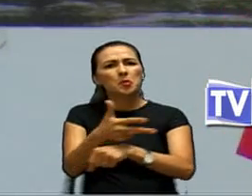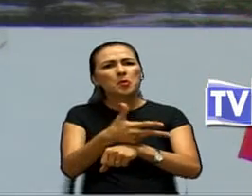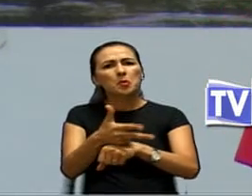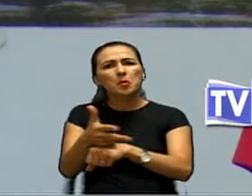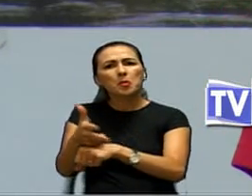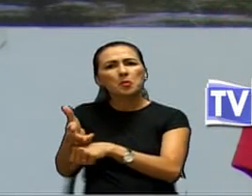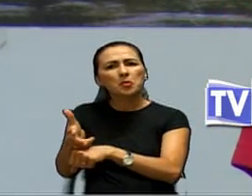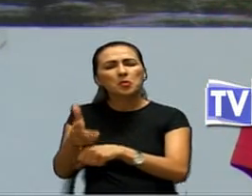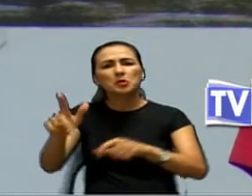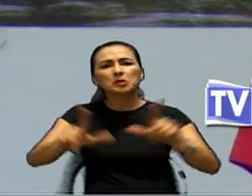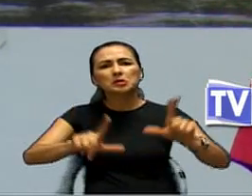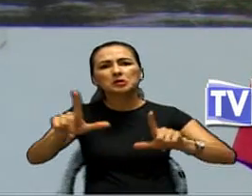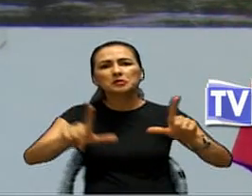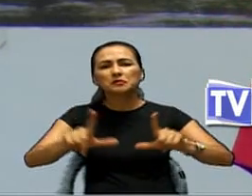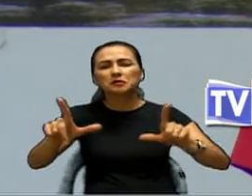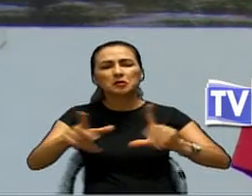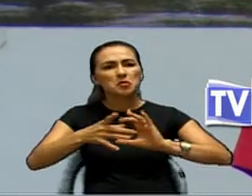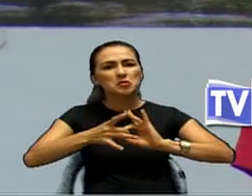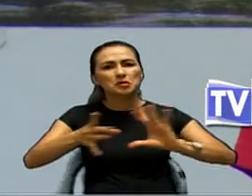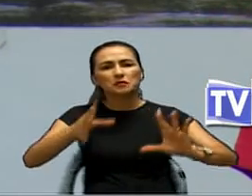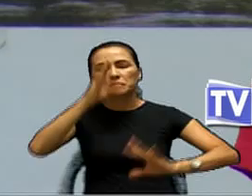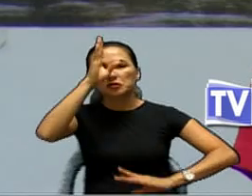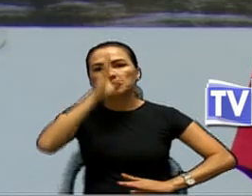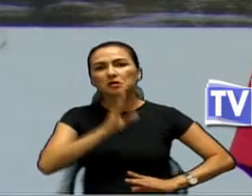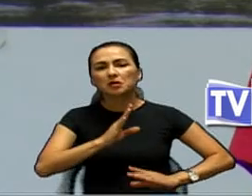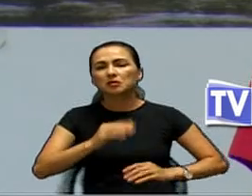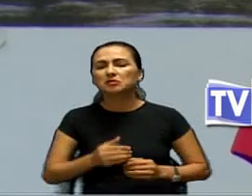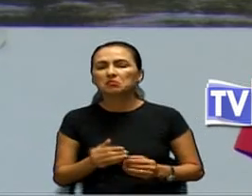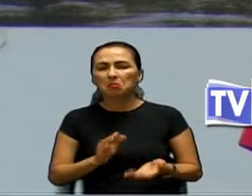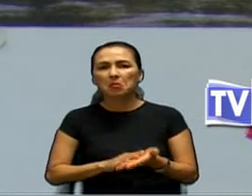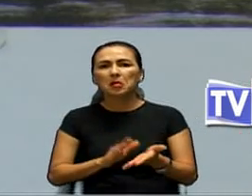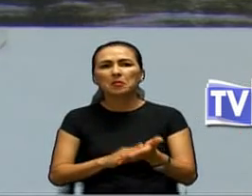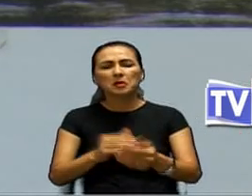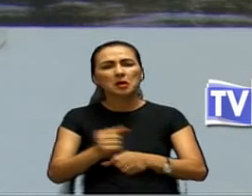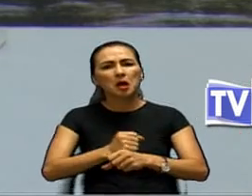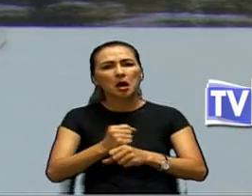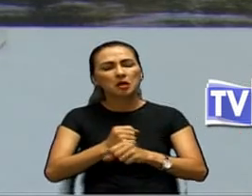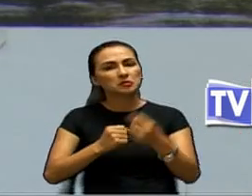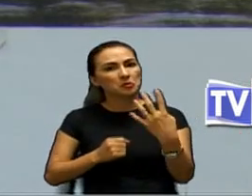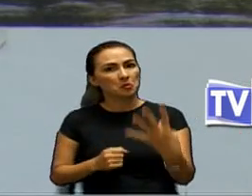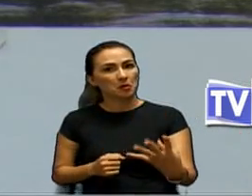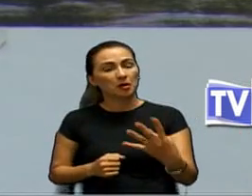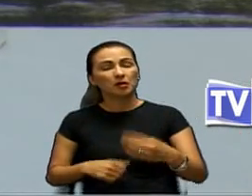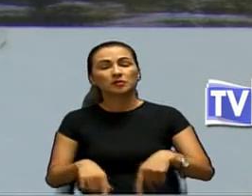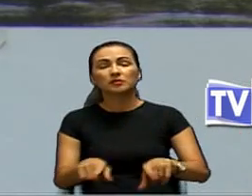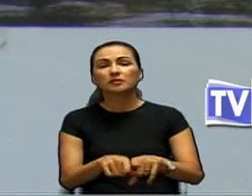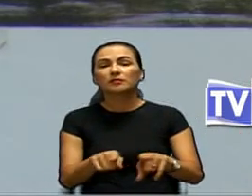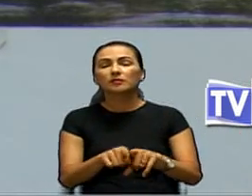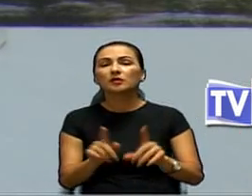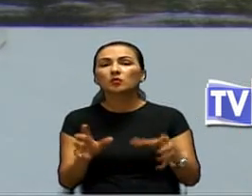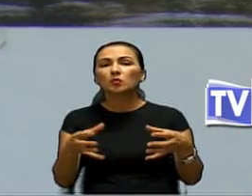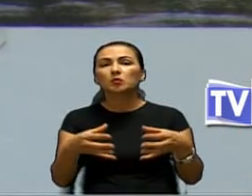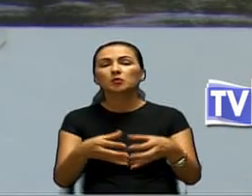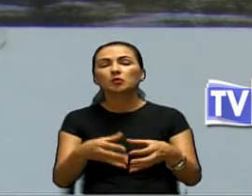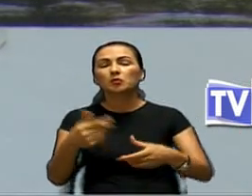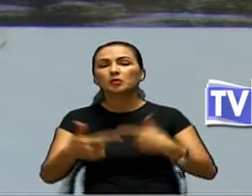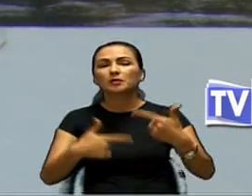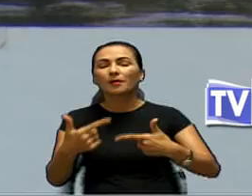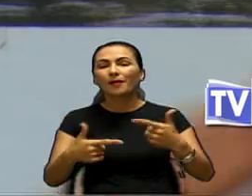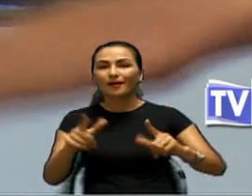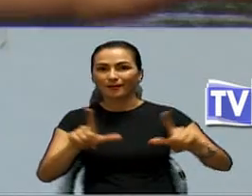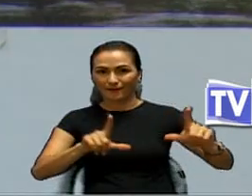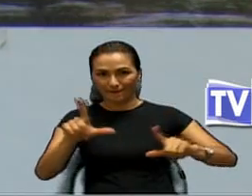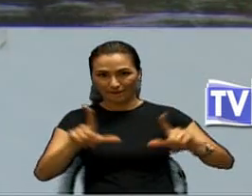Parabéns pelos seus 4 anos de atividade aos departamentos do cerimonial,